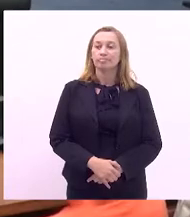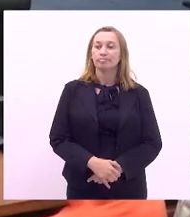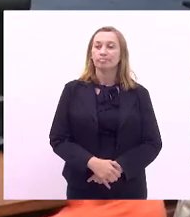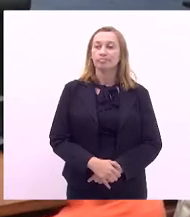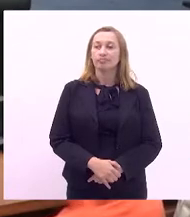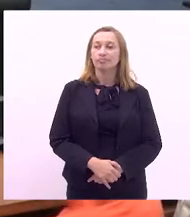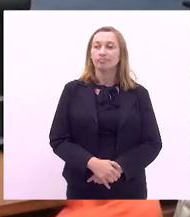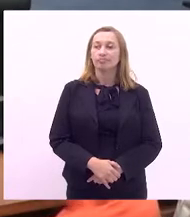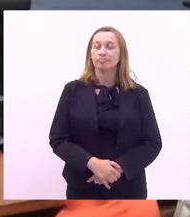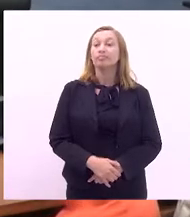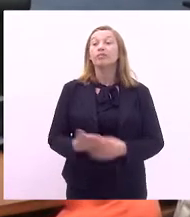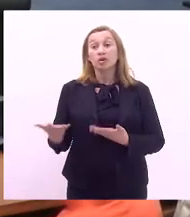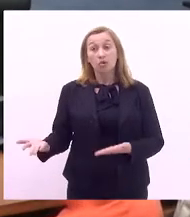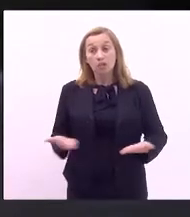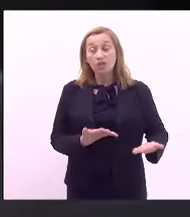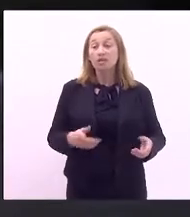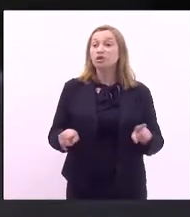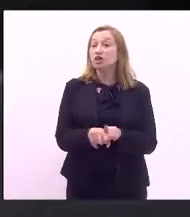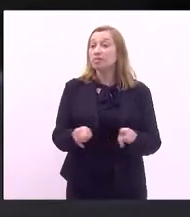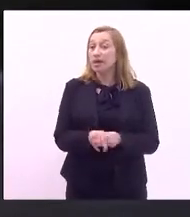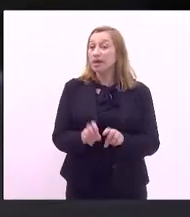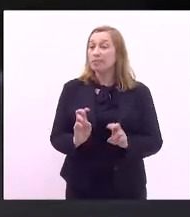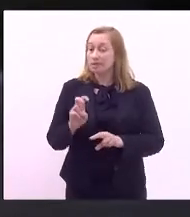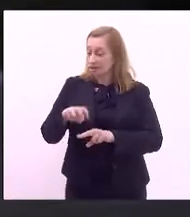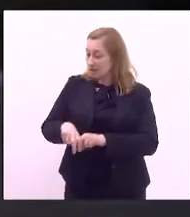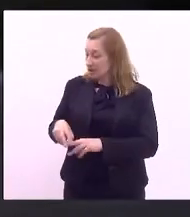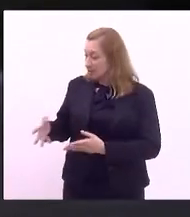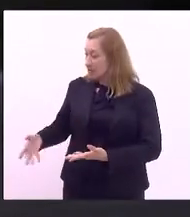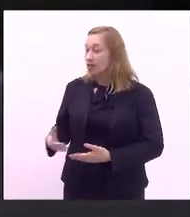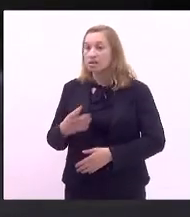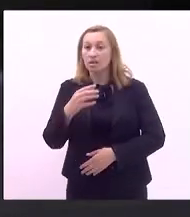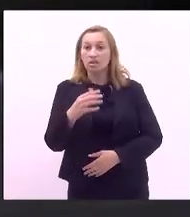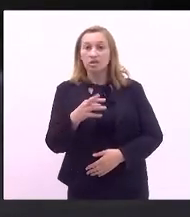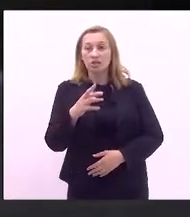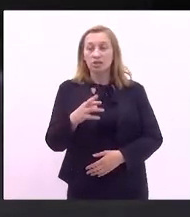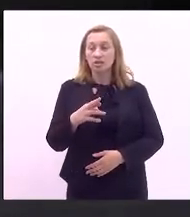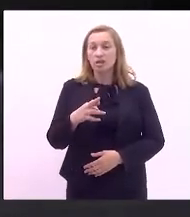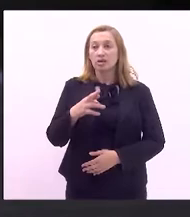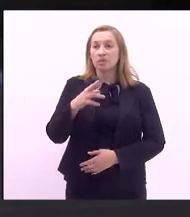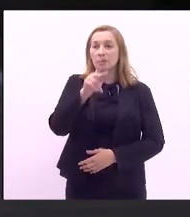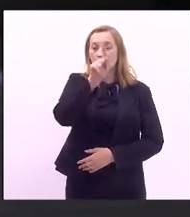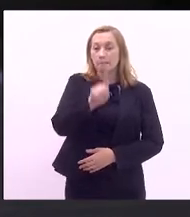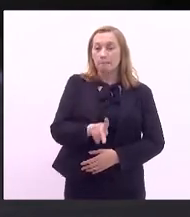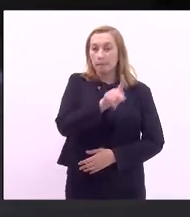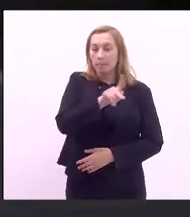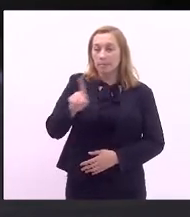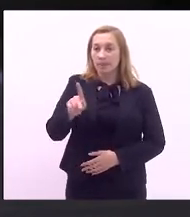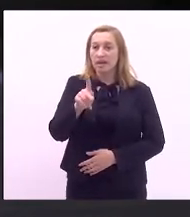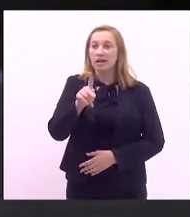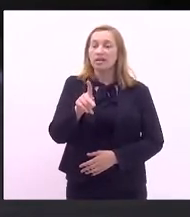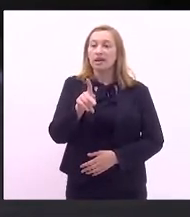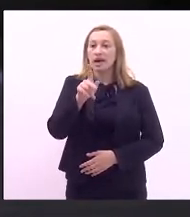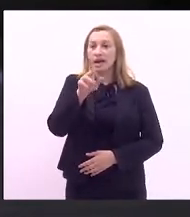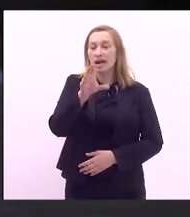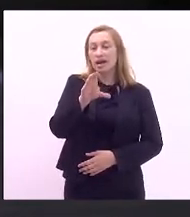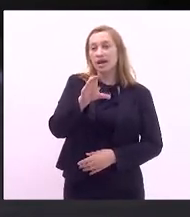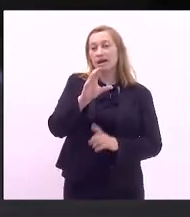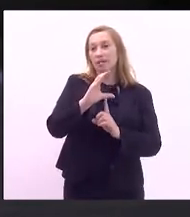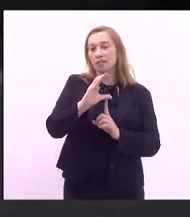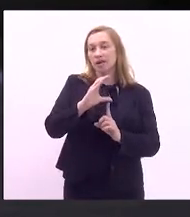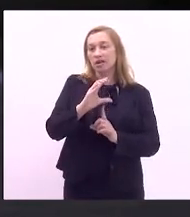e convidamos também para compor a mesa o tenente-coronel padre Capelão João Batista